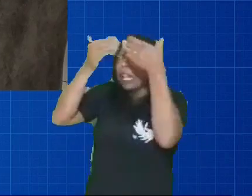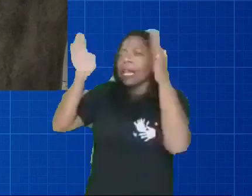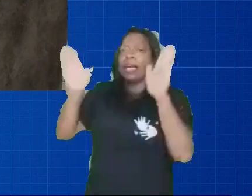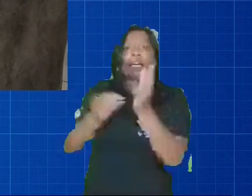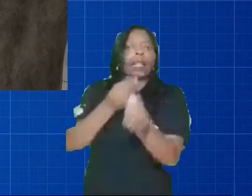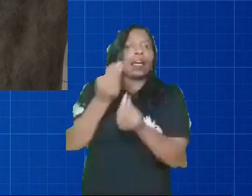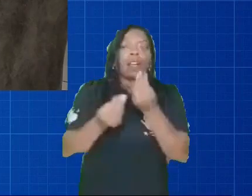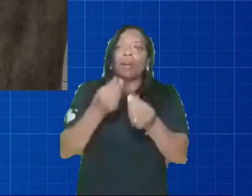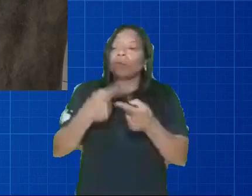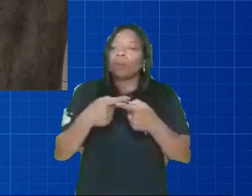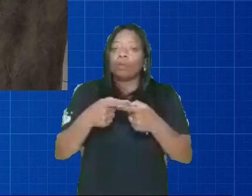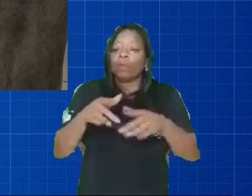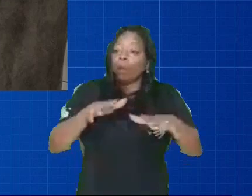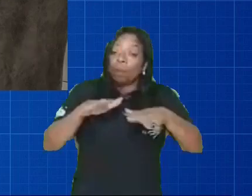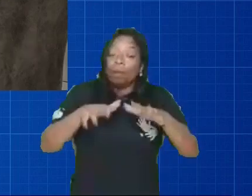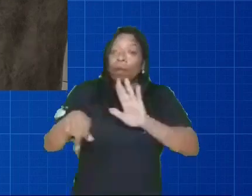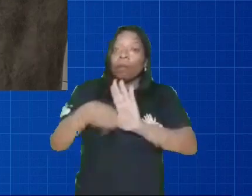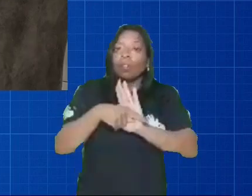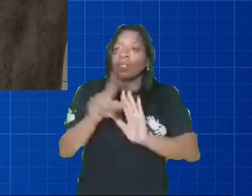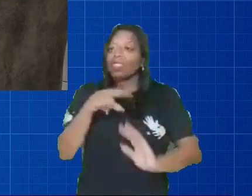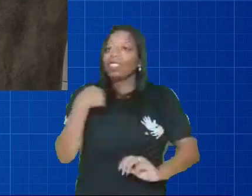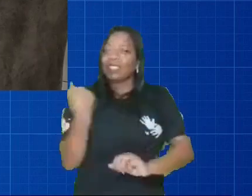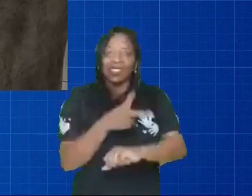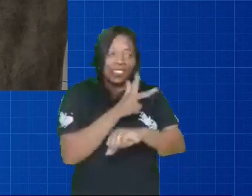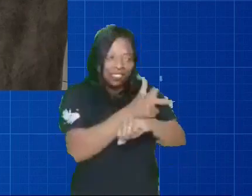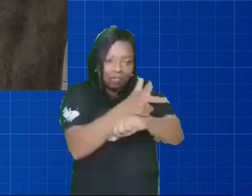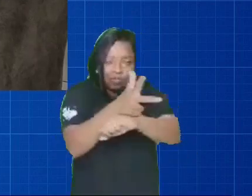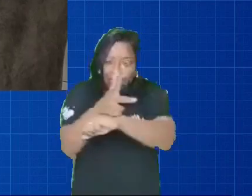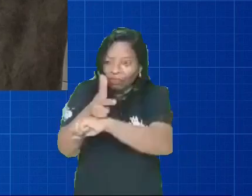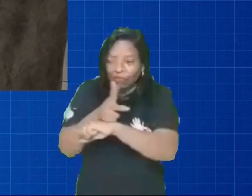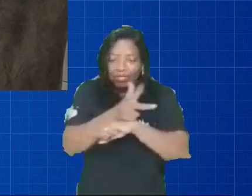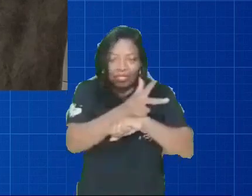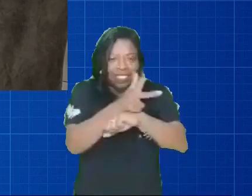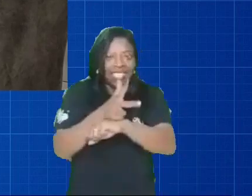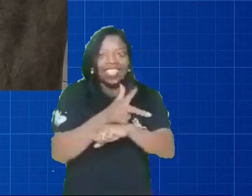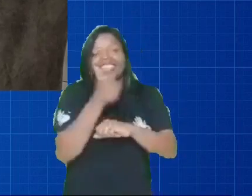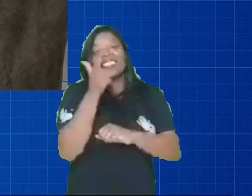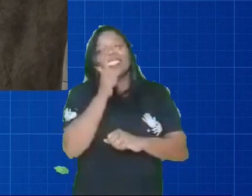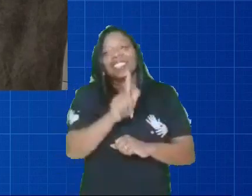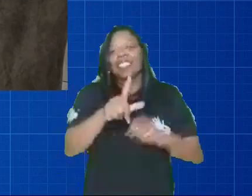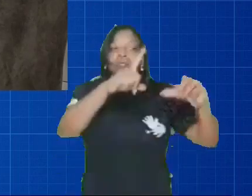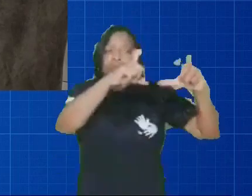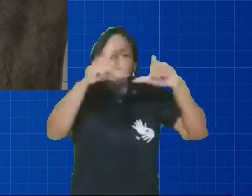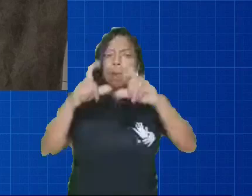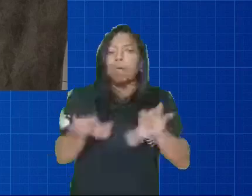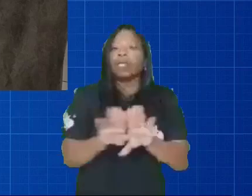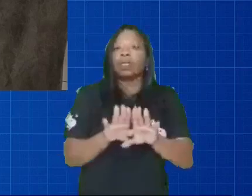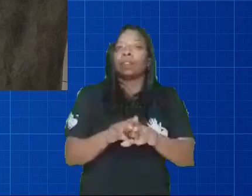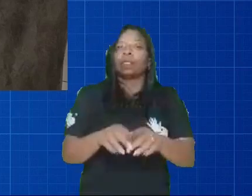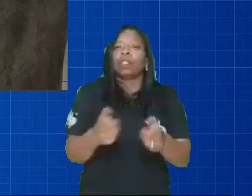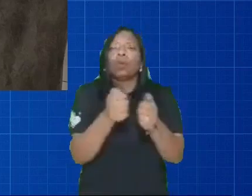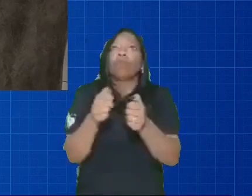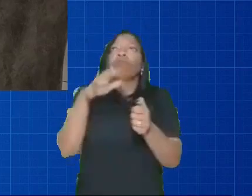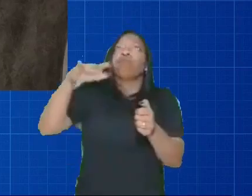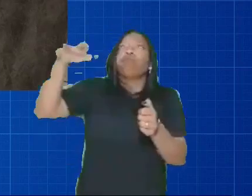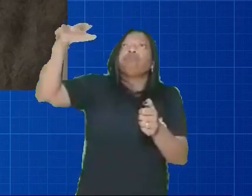mobilização, e a gente fez gravações com as crianças, né? A gente conseguiu fazer imagens com drones de dentro da escola, que